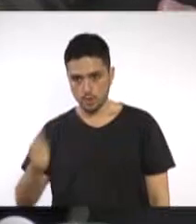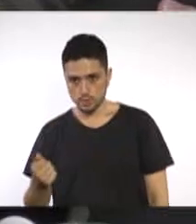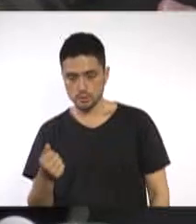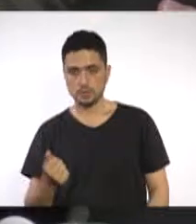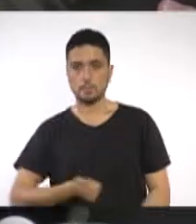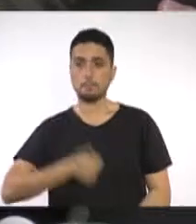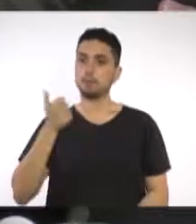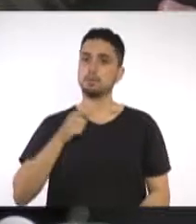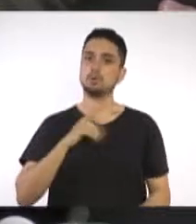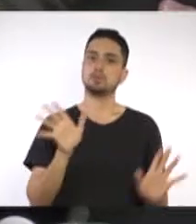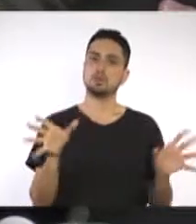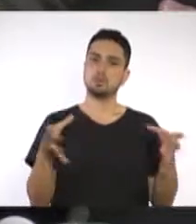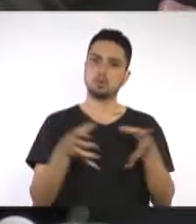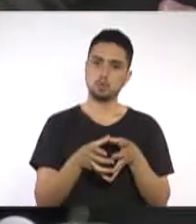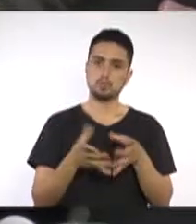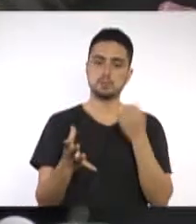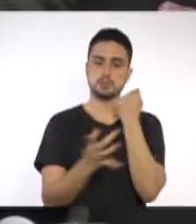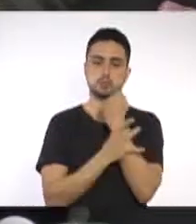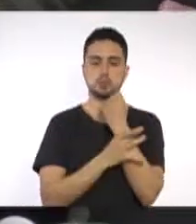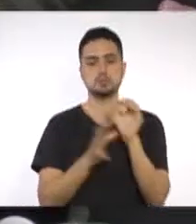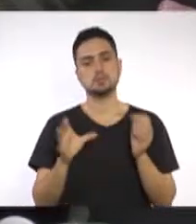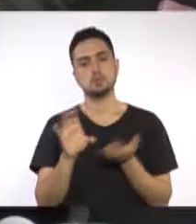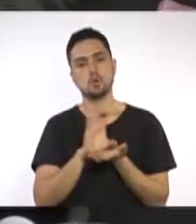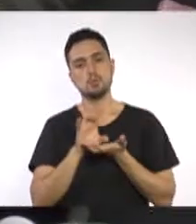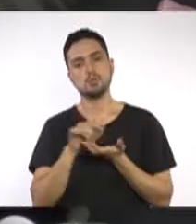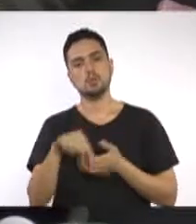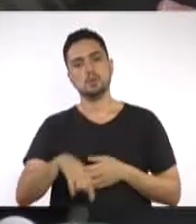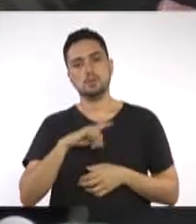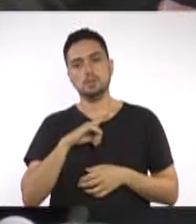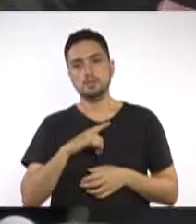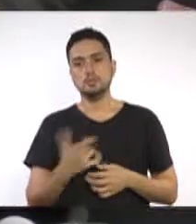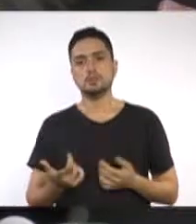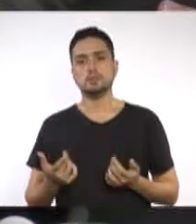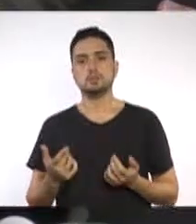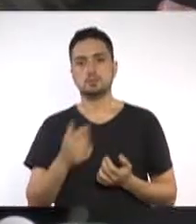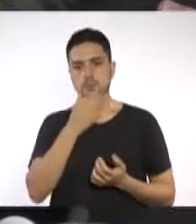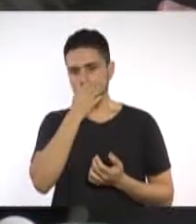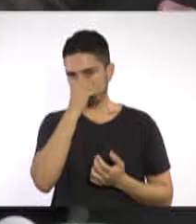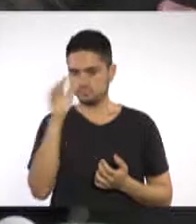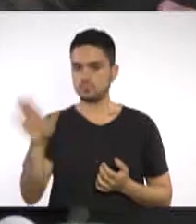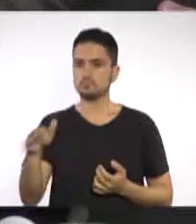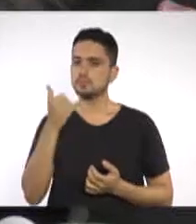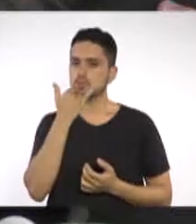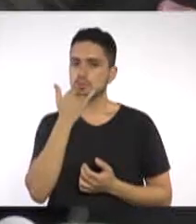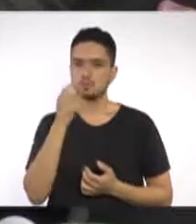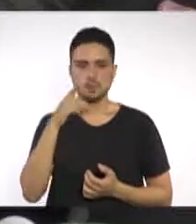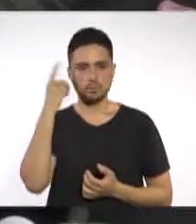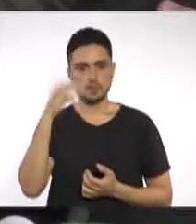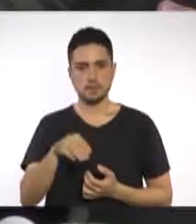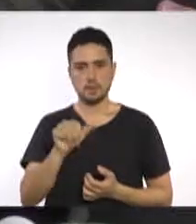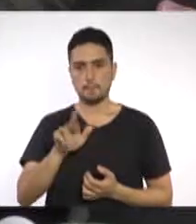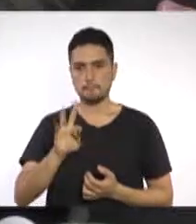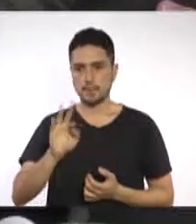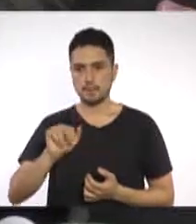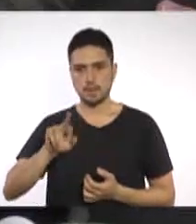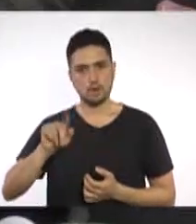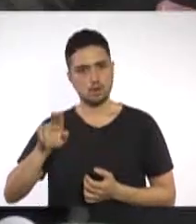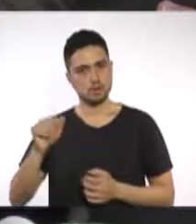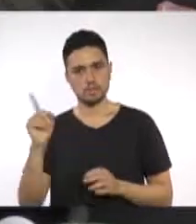Comissão de Segurança, as comissões da Casa trazerem... O senhor me perdoe, mas a deputada Marta Rocha não encaminhou assim.